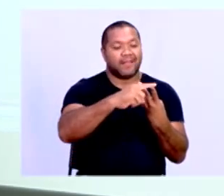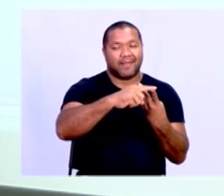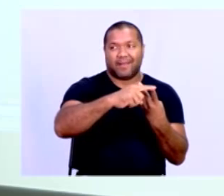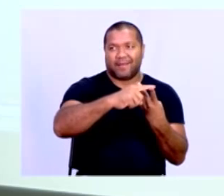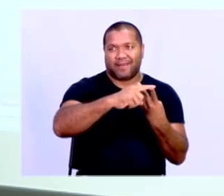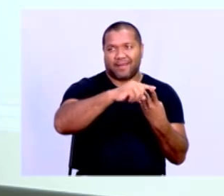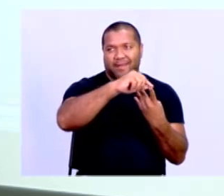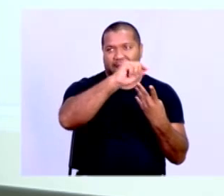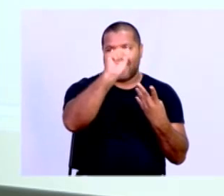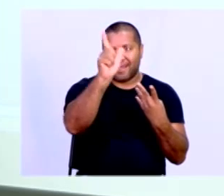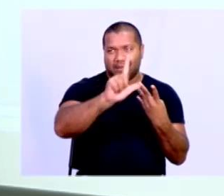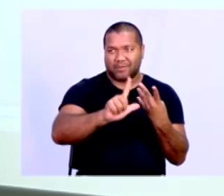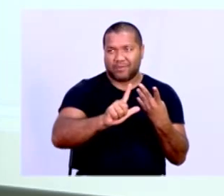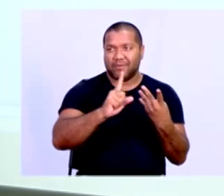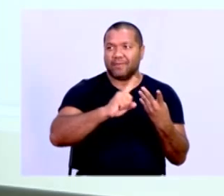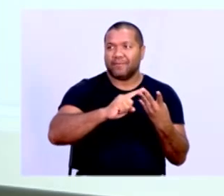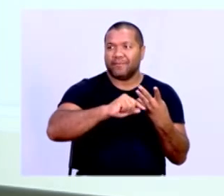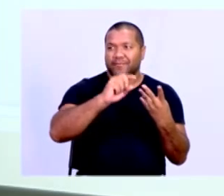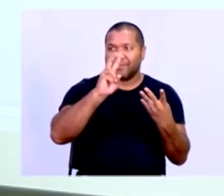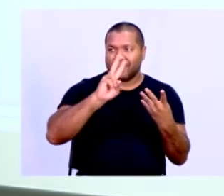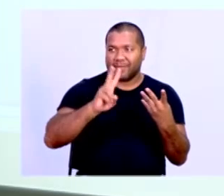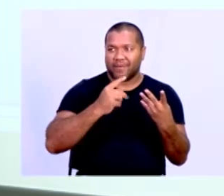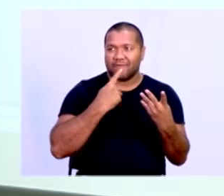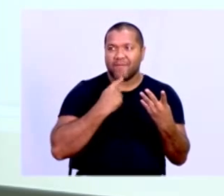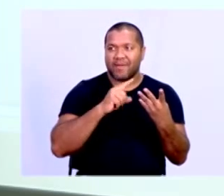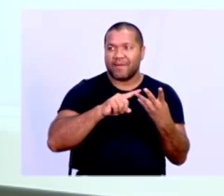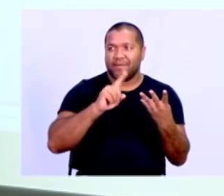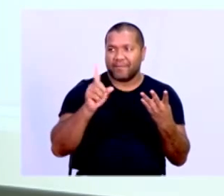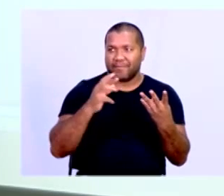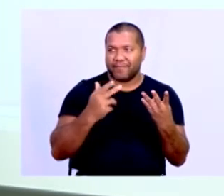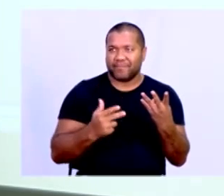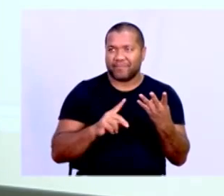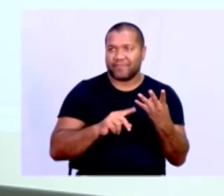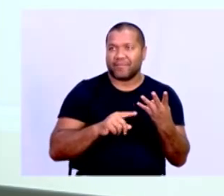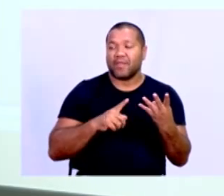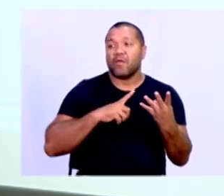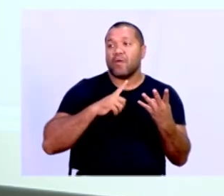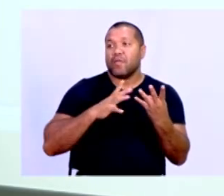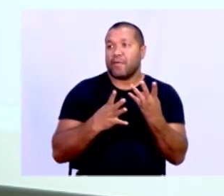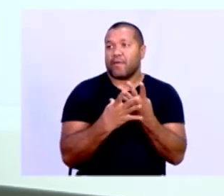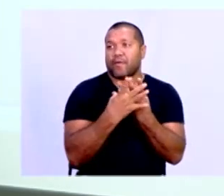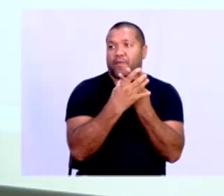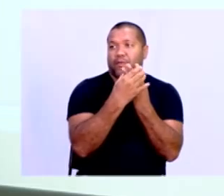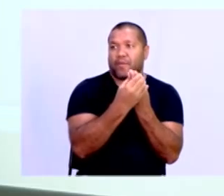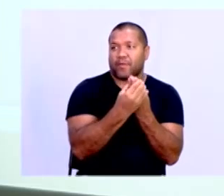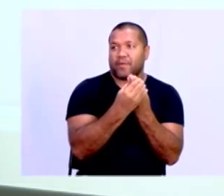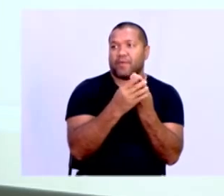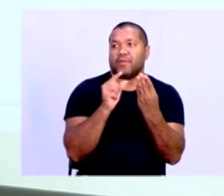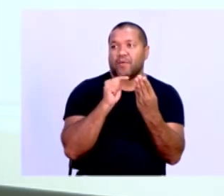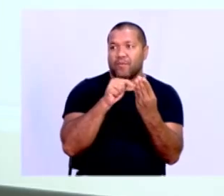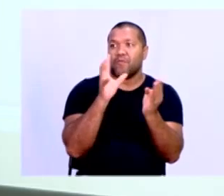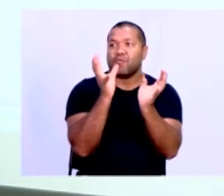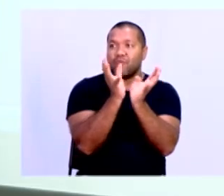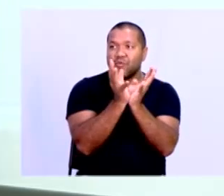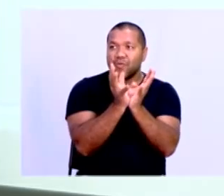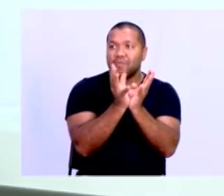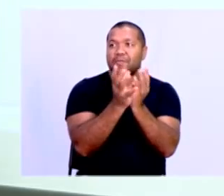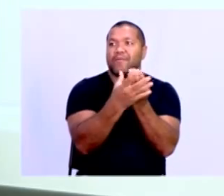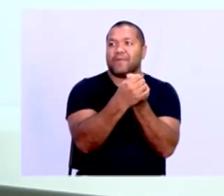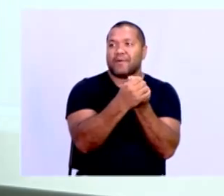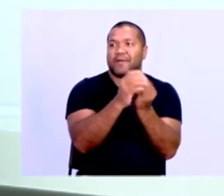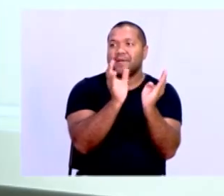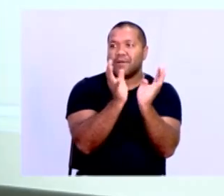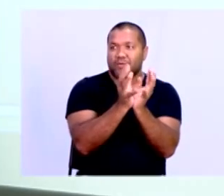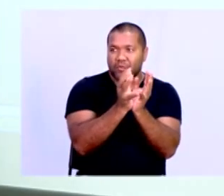um objeto. Quando eu junto essas 4 canetas, eu tenho uma classe, que é